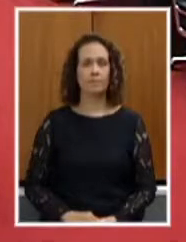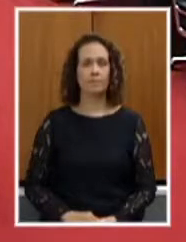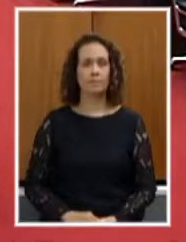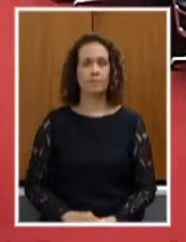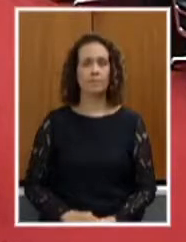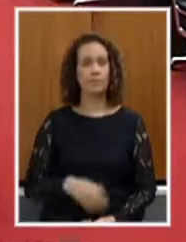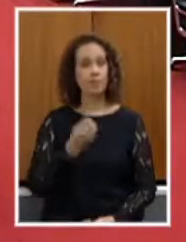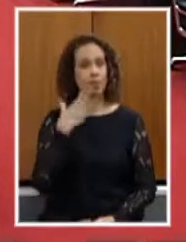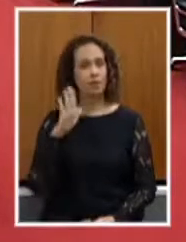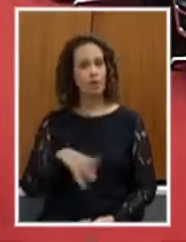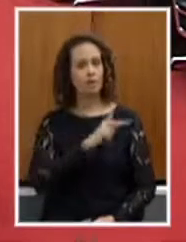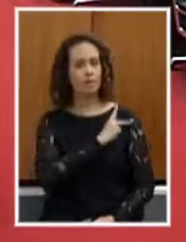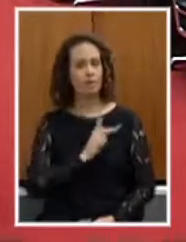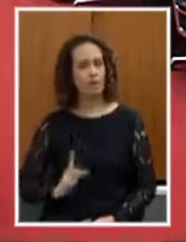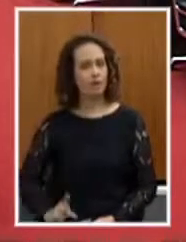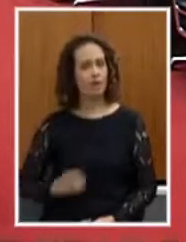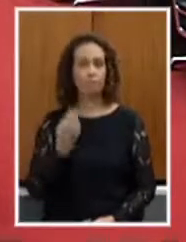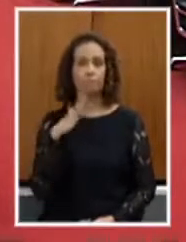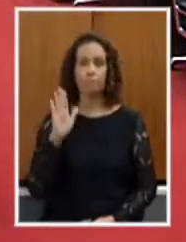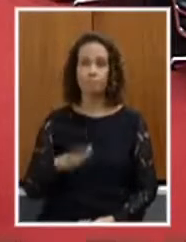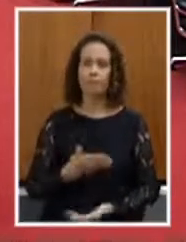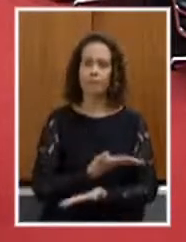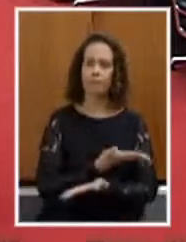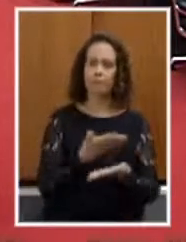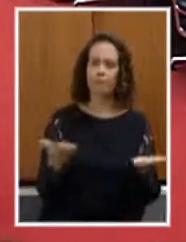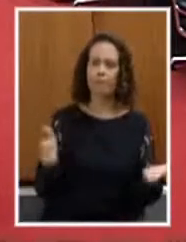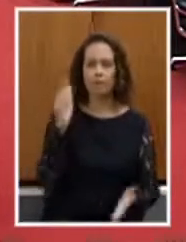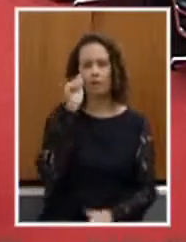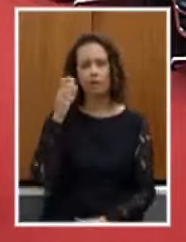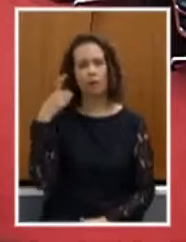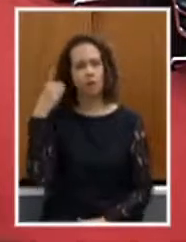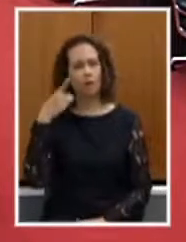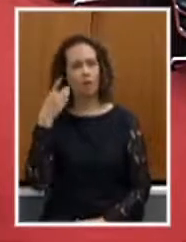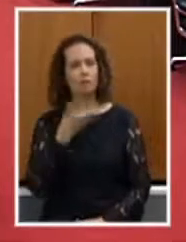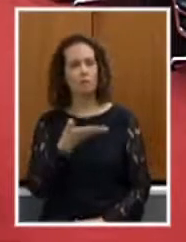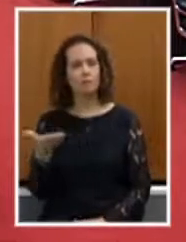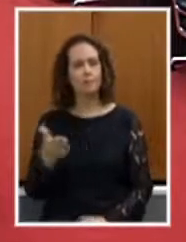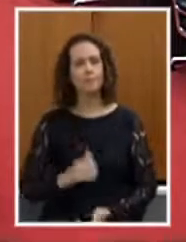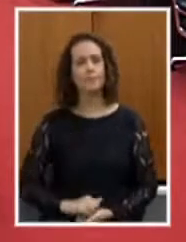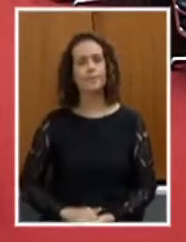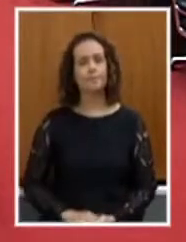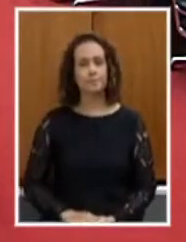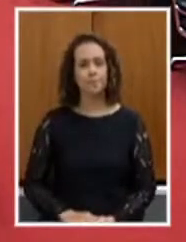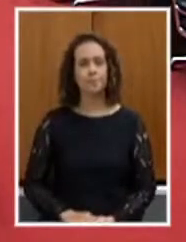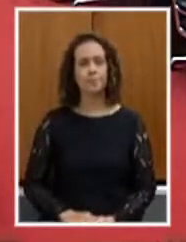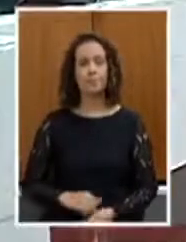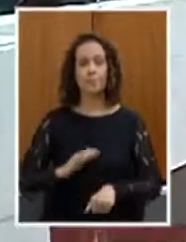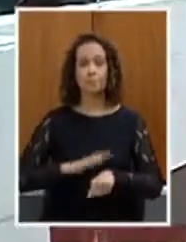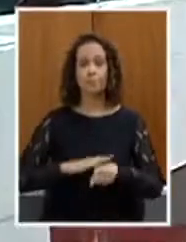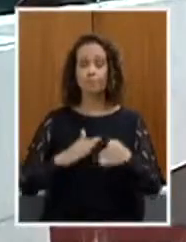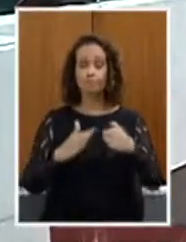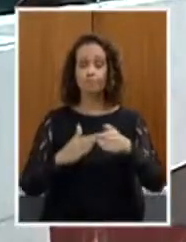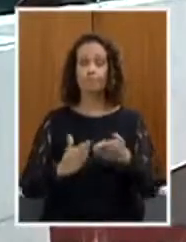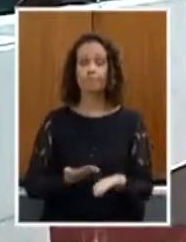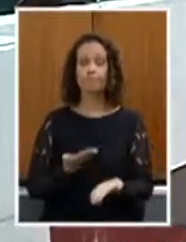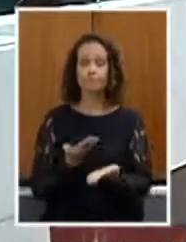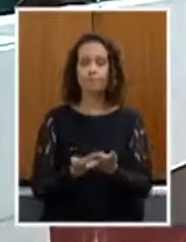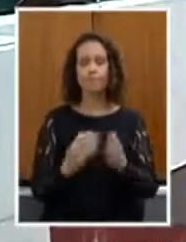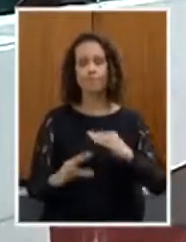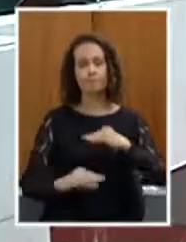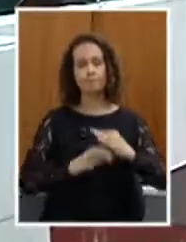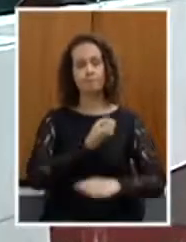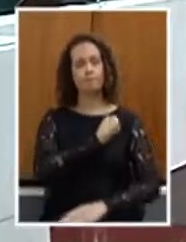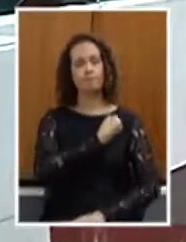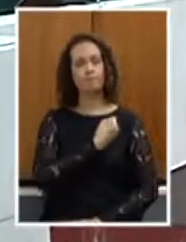Boa tarde, presidente. Boa tarde, senhoras e senhores deputados. Eu faço aqui o encaminhamento à emenda número